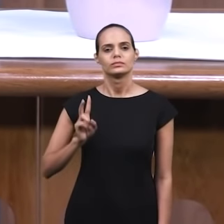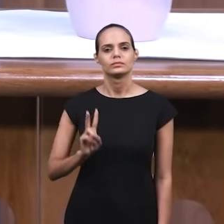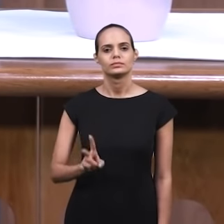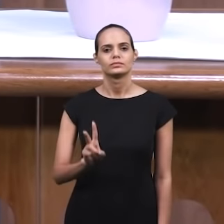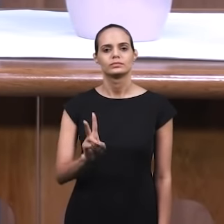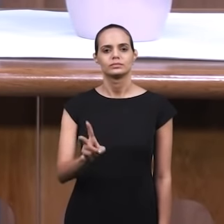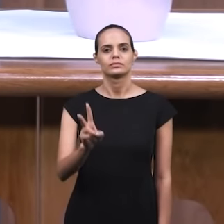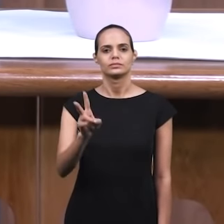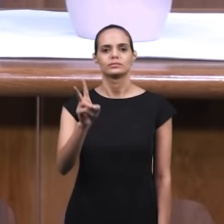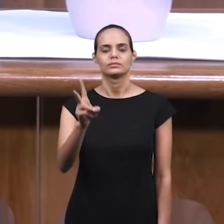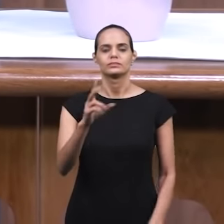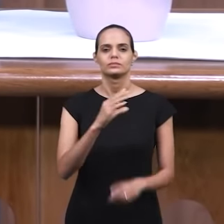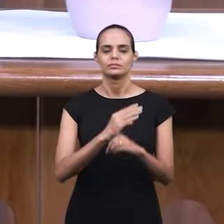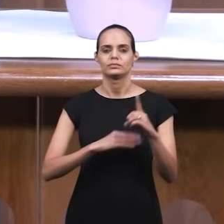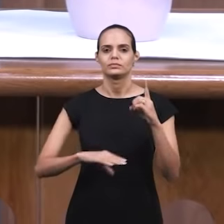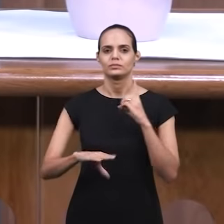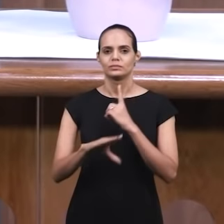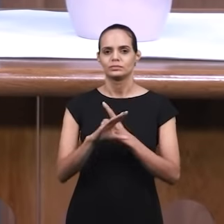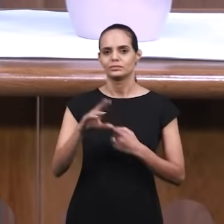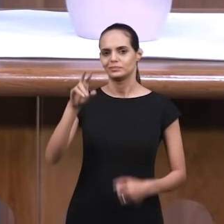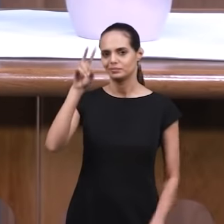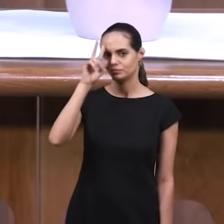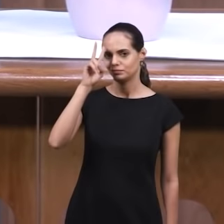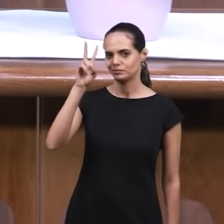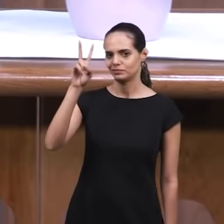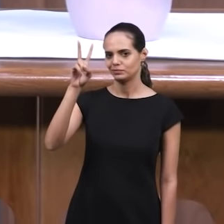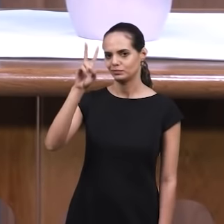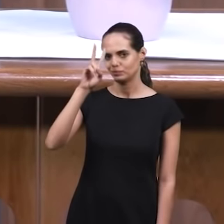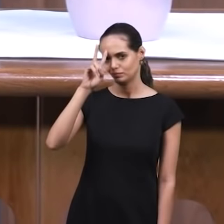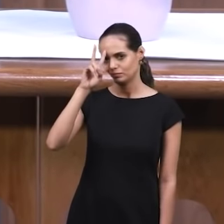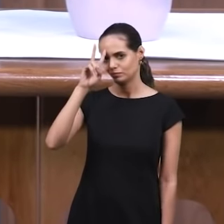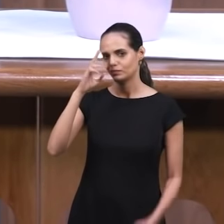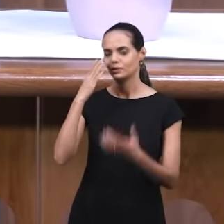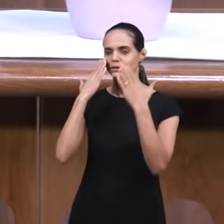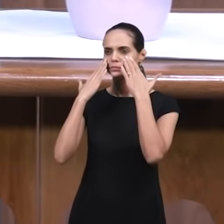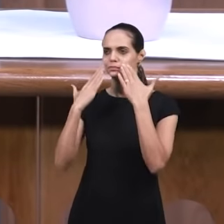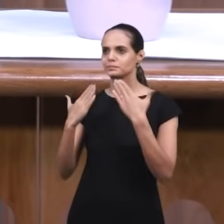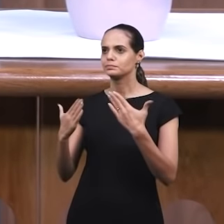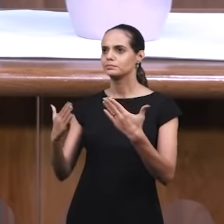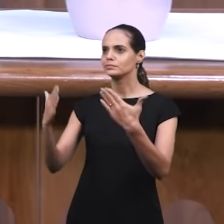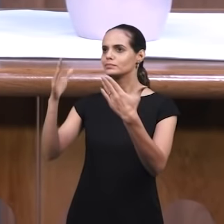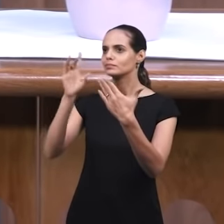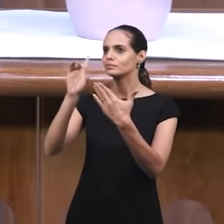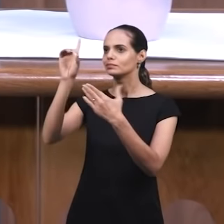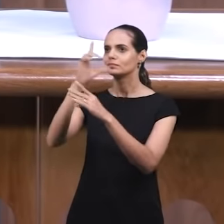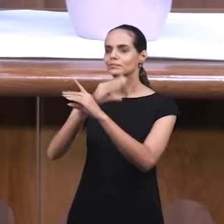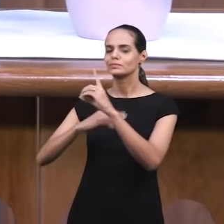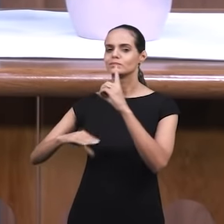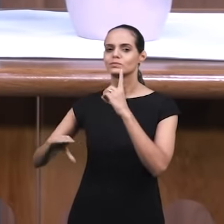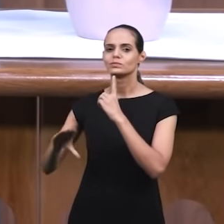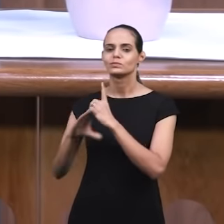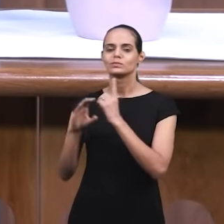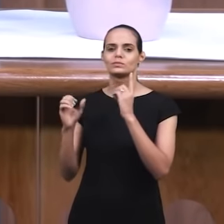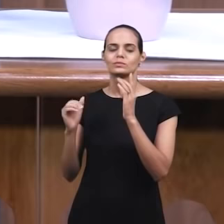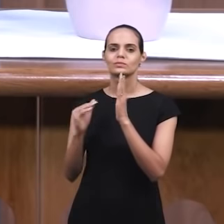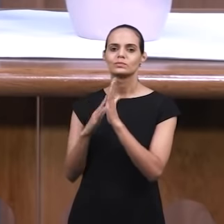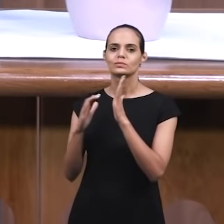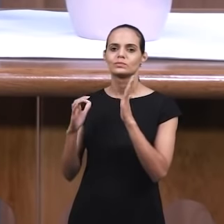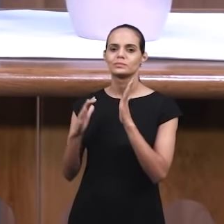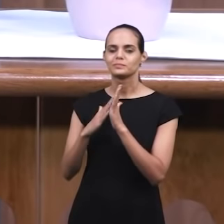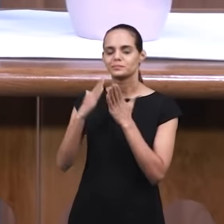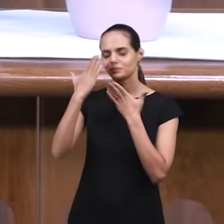cultos das segundas-feiras para apresentar a Deus um culto de louvor, de gratidão a